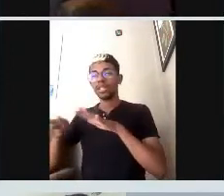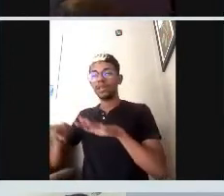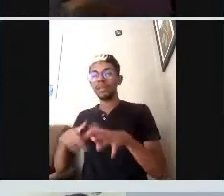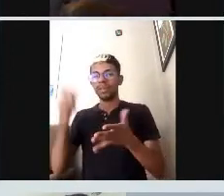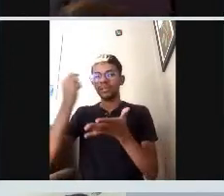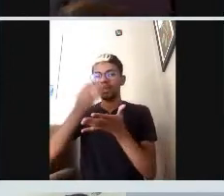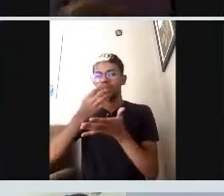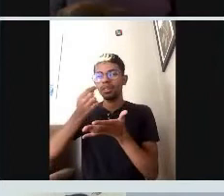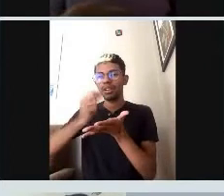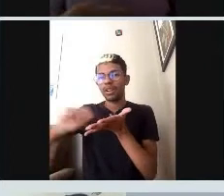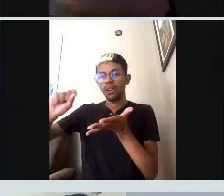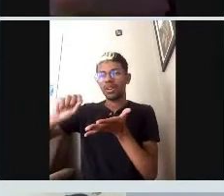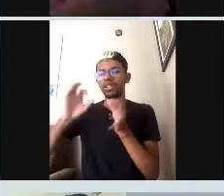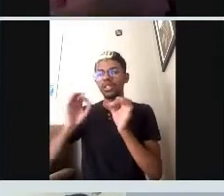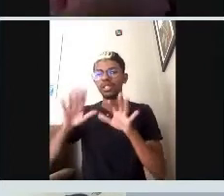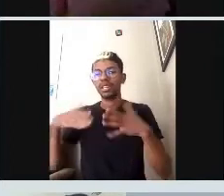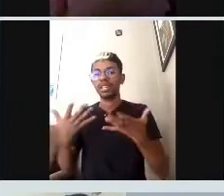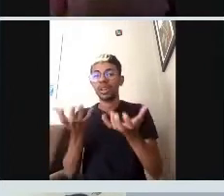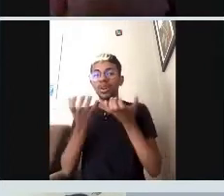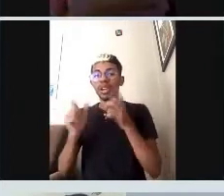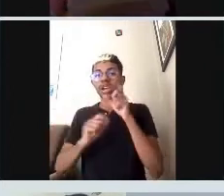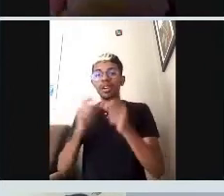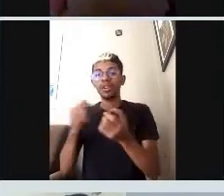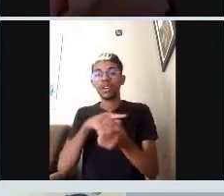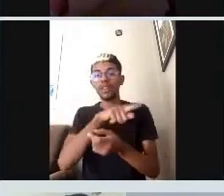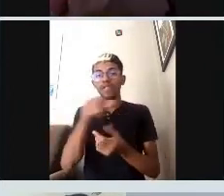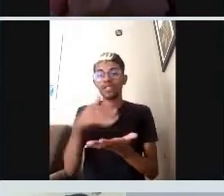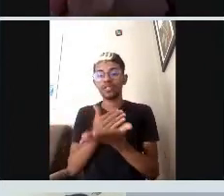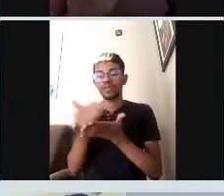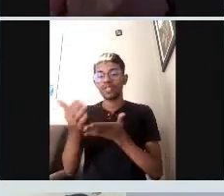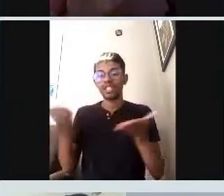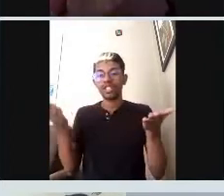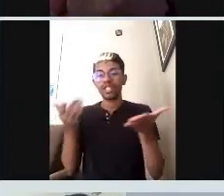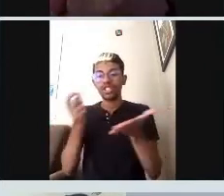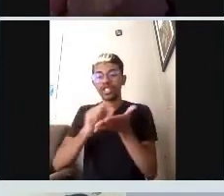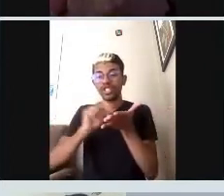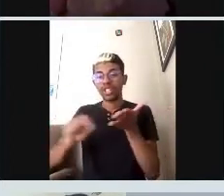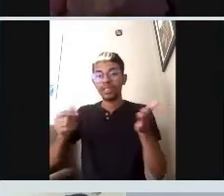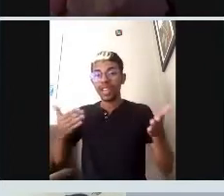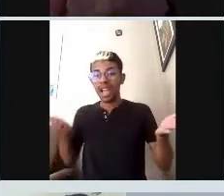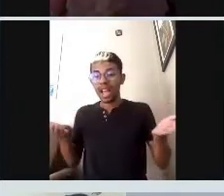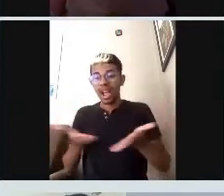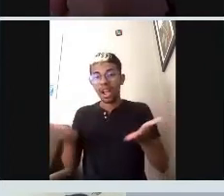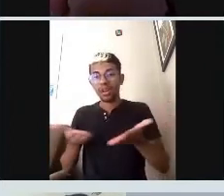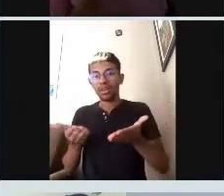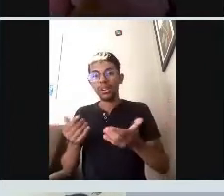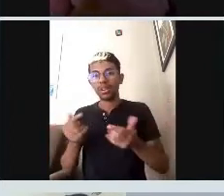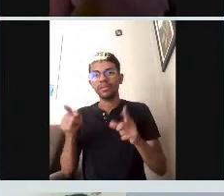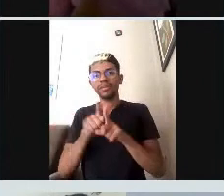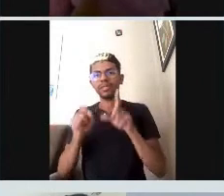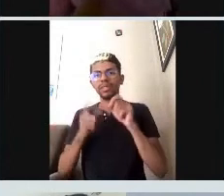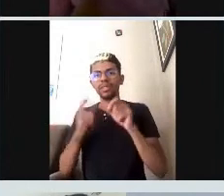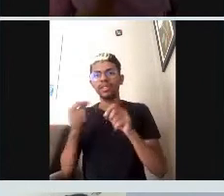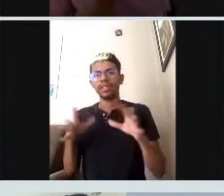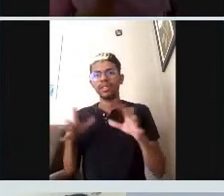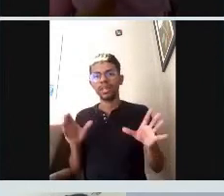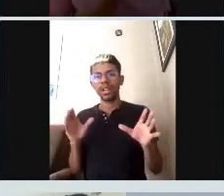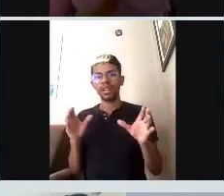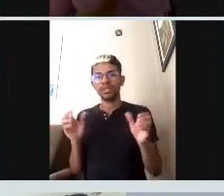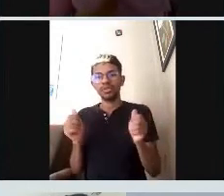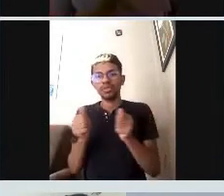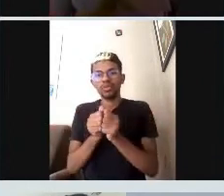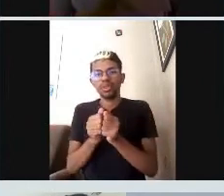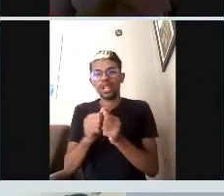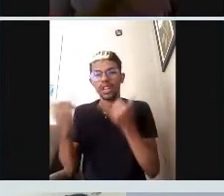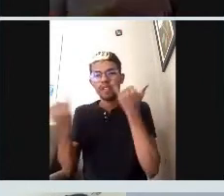a escrever de agora, até porque reunir nessas informações que eu passei para vocês na aula de hoje. A próxima pergunta é